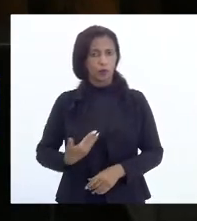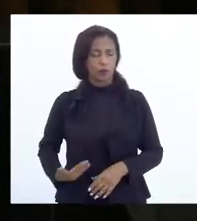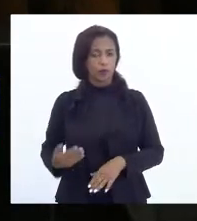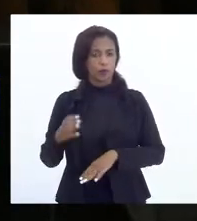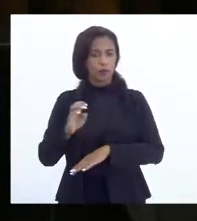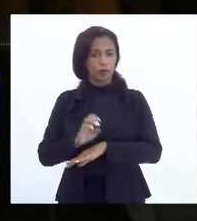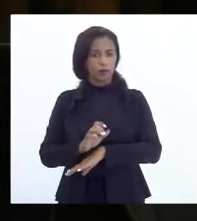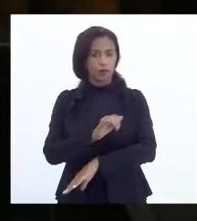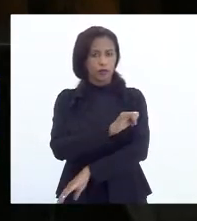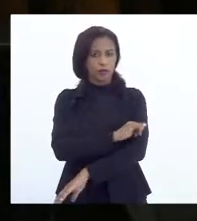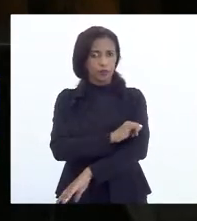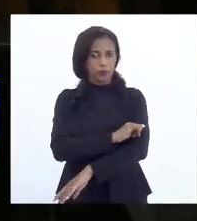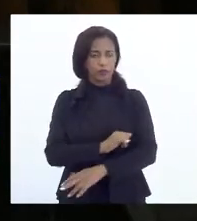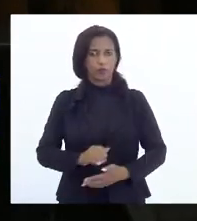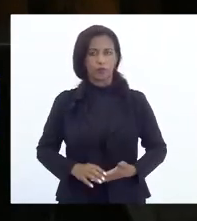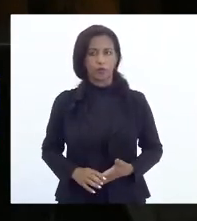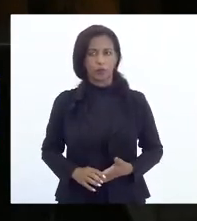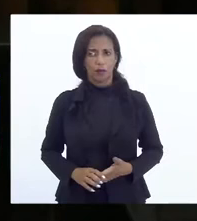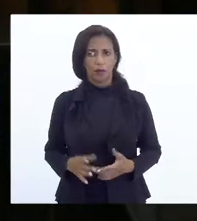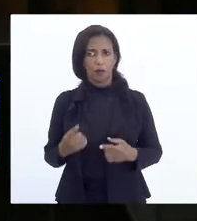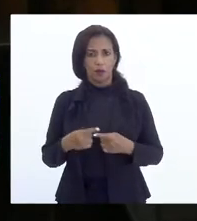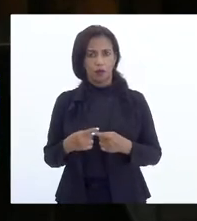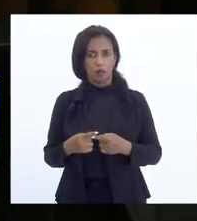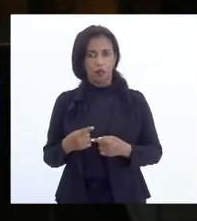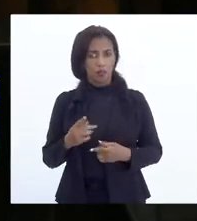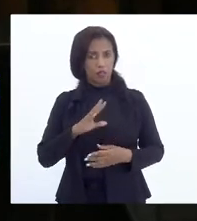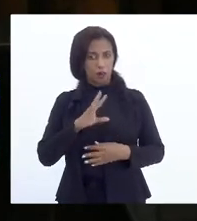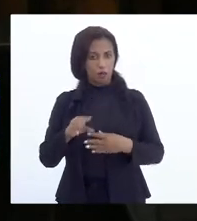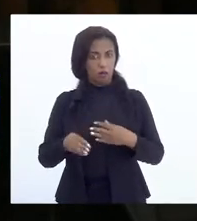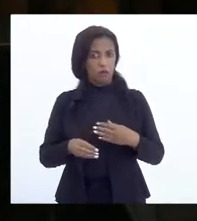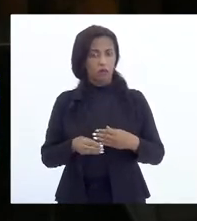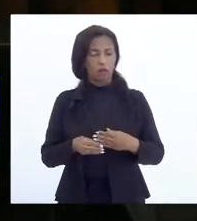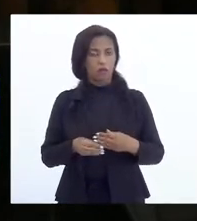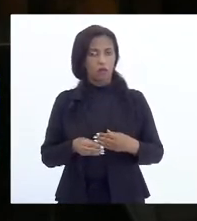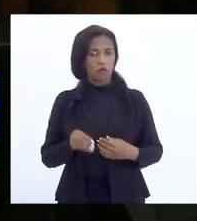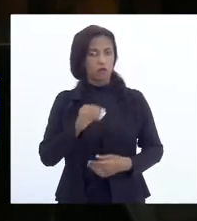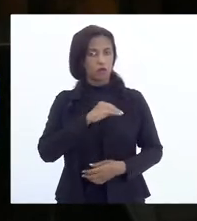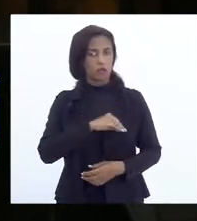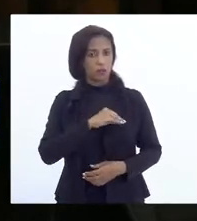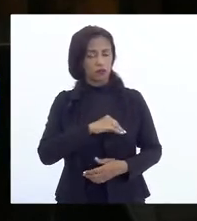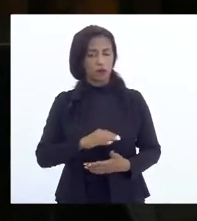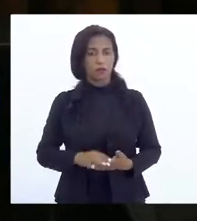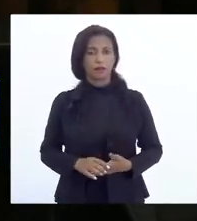do Rio de Janeiro, porque seria uma recomposição salarial